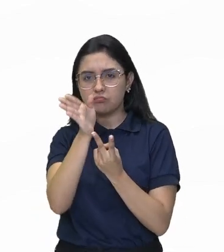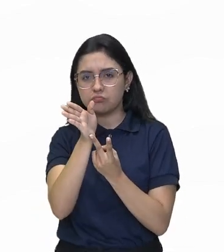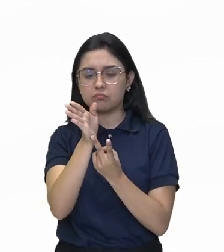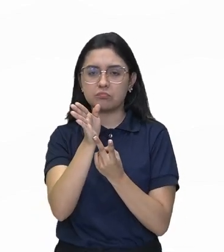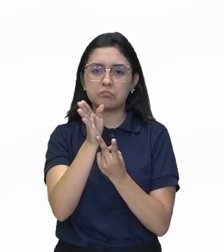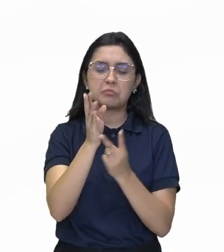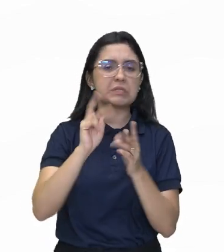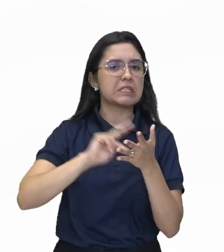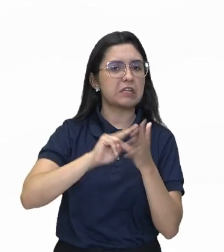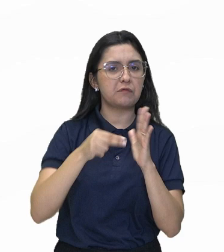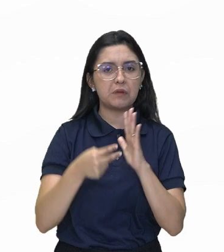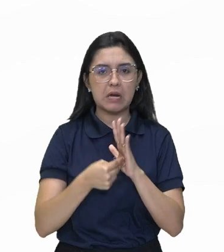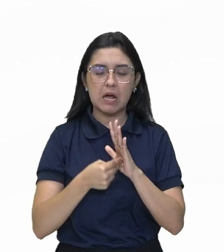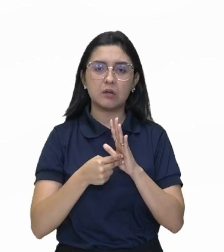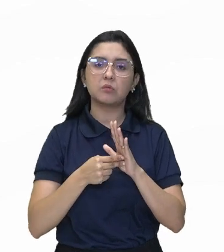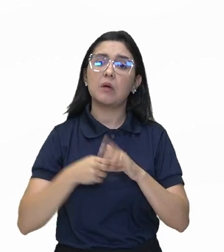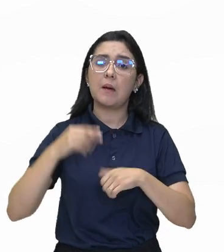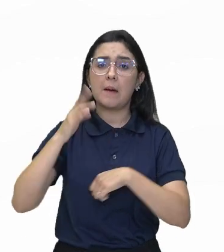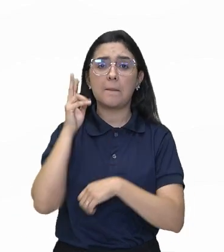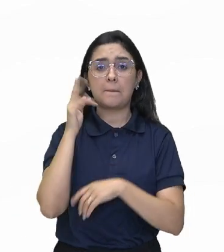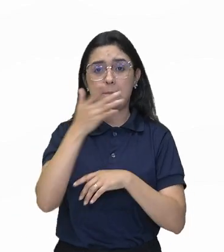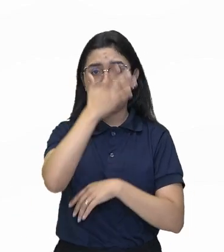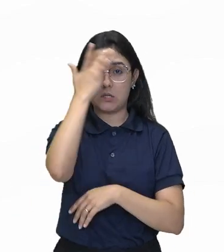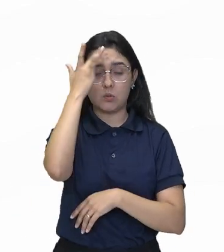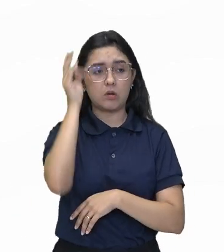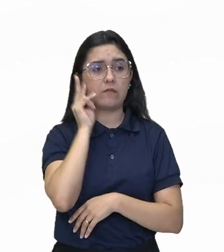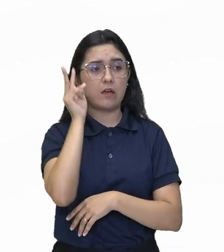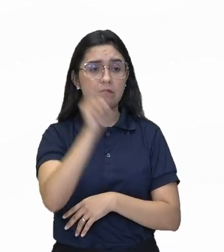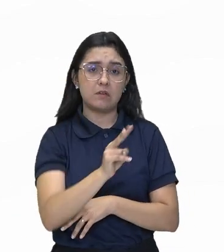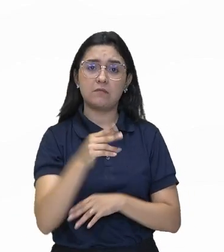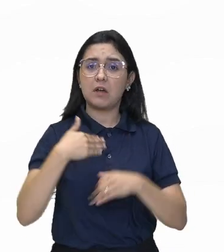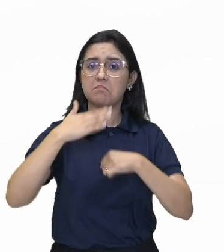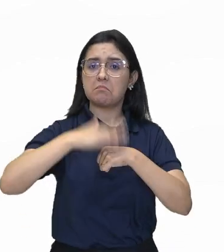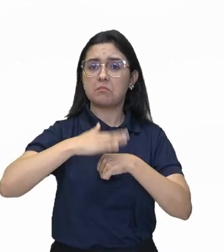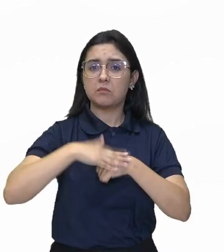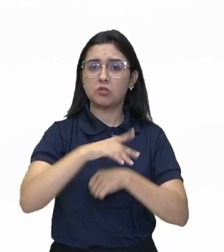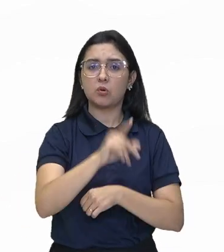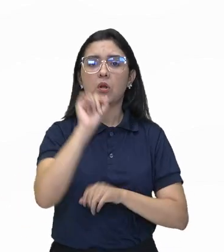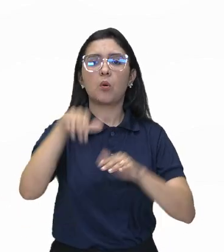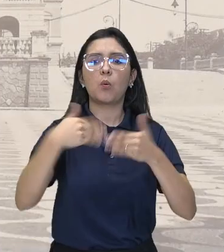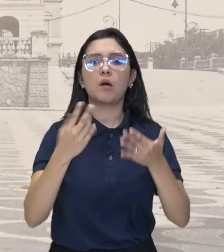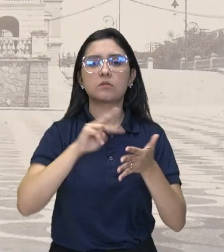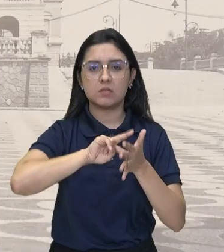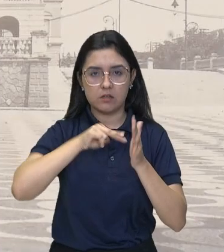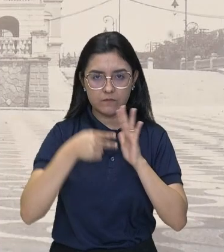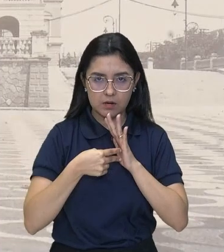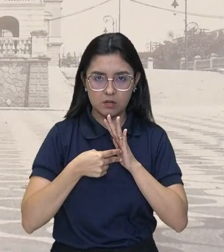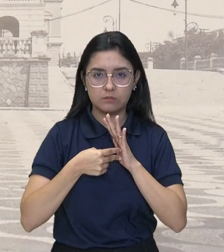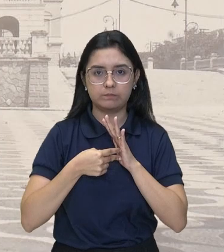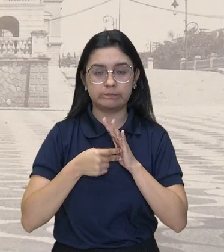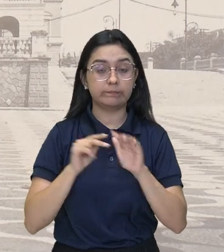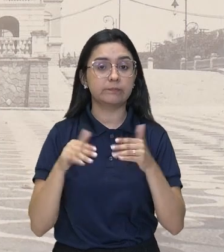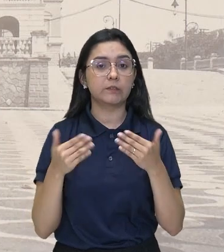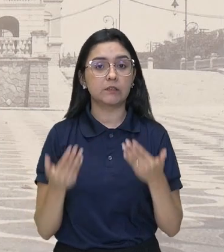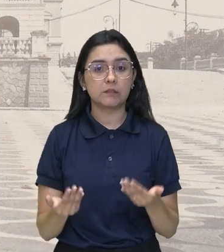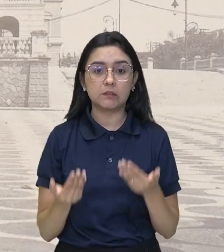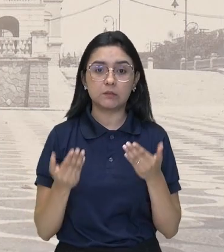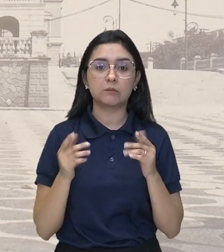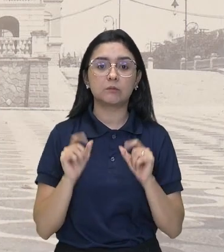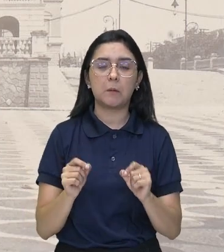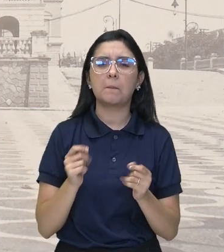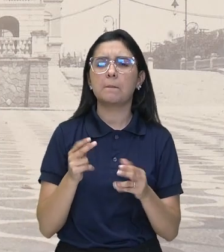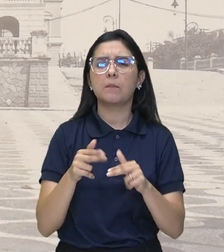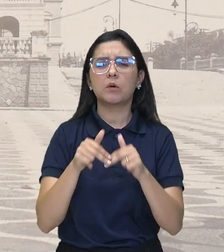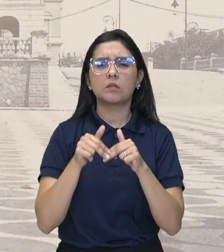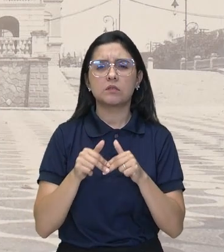o espectador decidir sobre seu significado, certo? Então, dentro disso, por isso que eu sempre